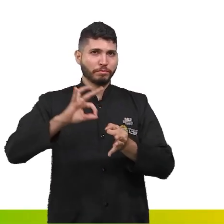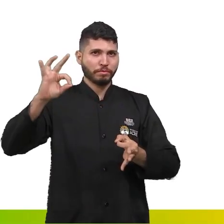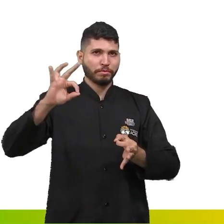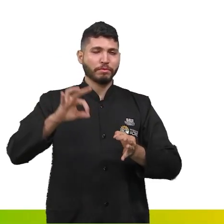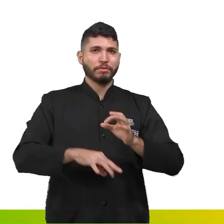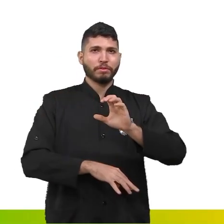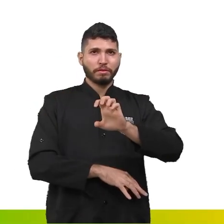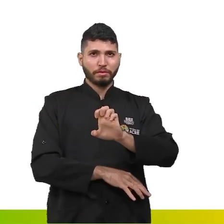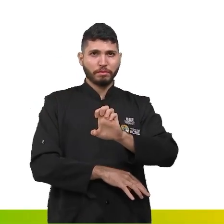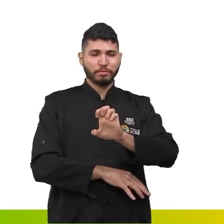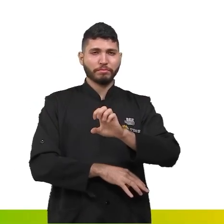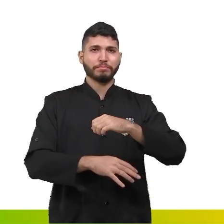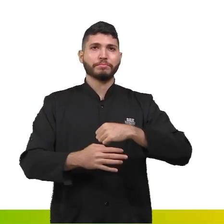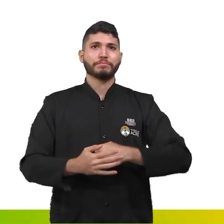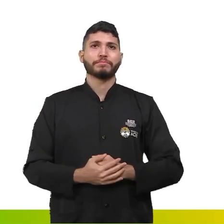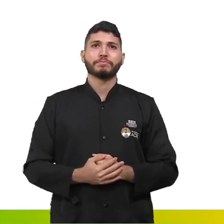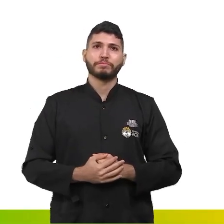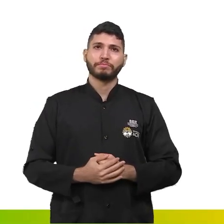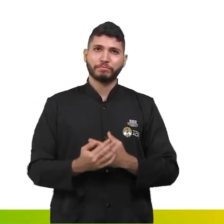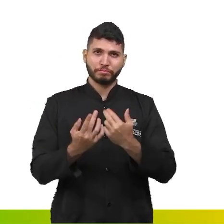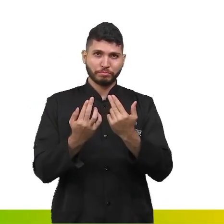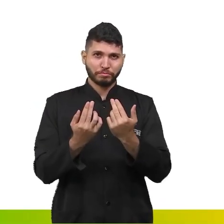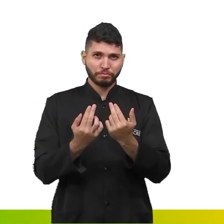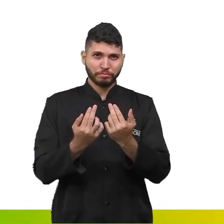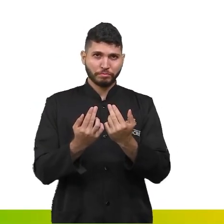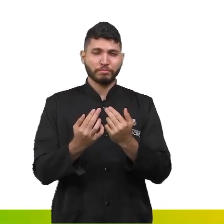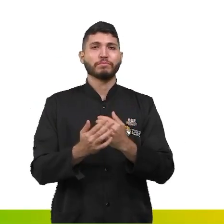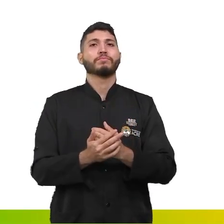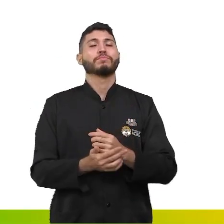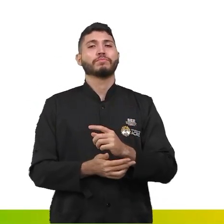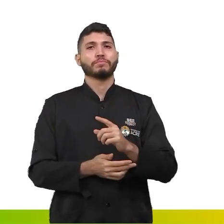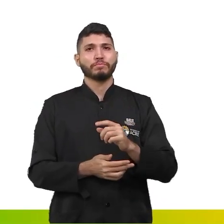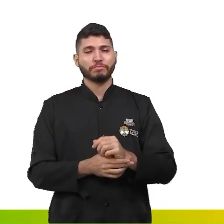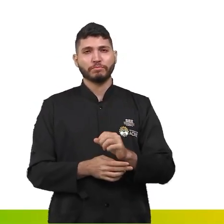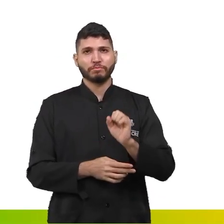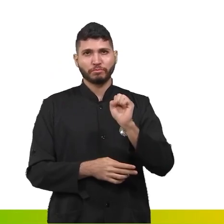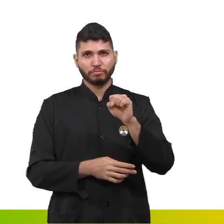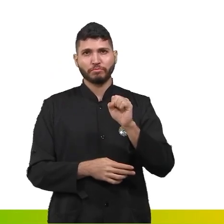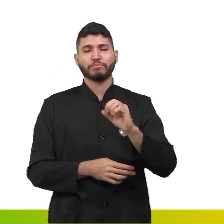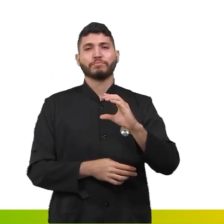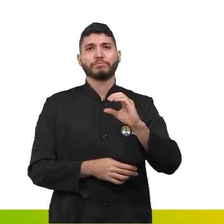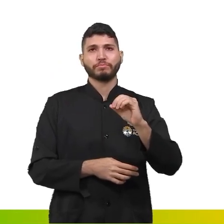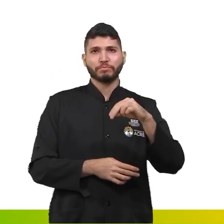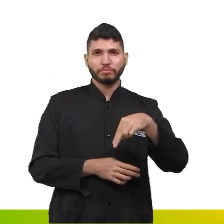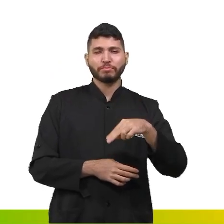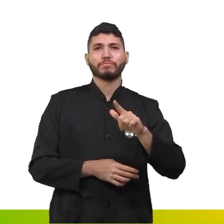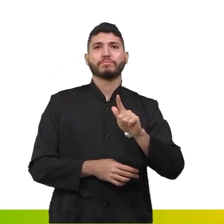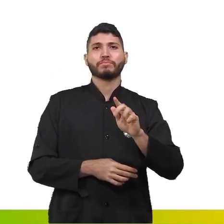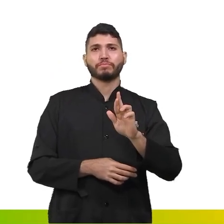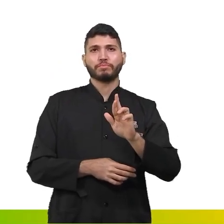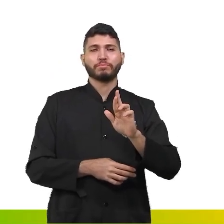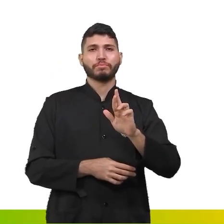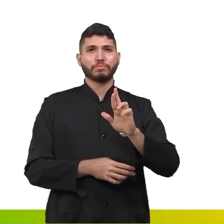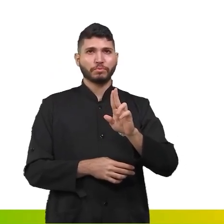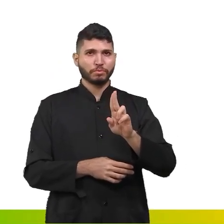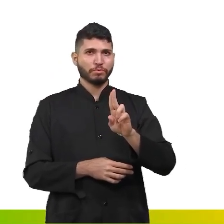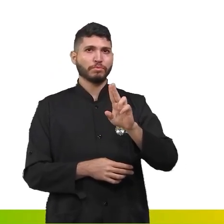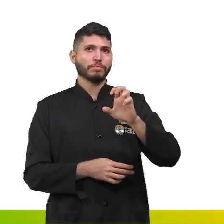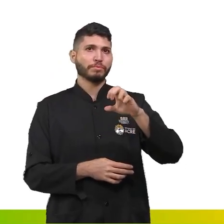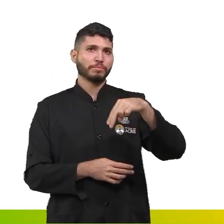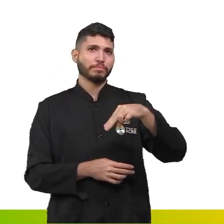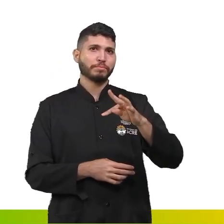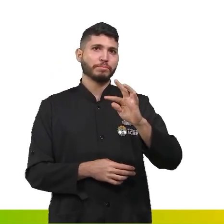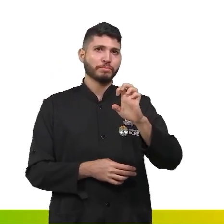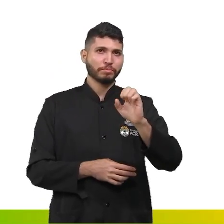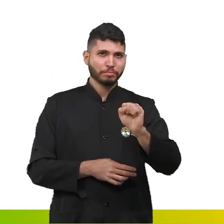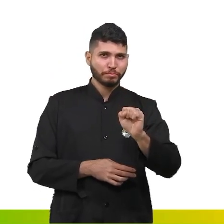E, também são congruentes. Logo, B igual a E.